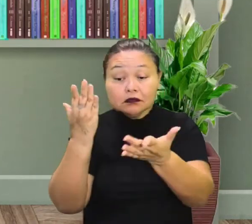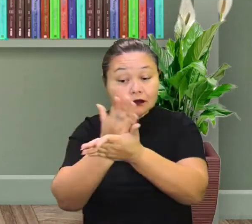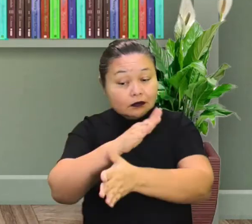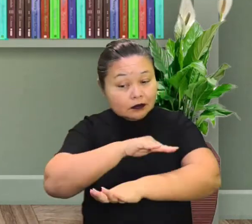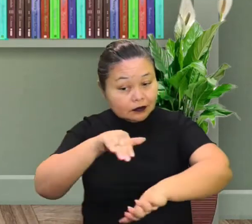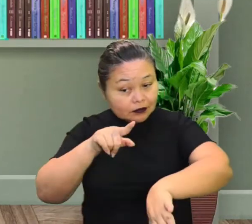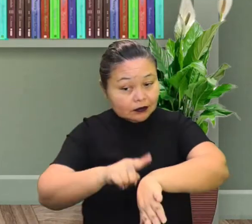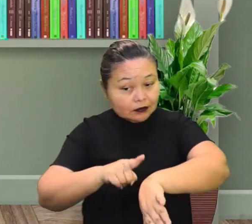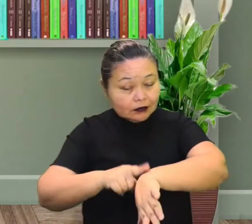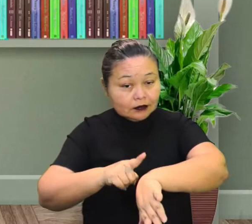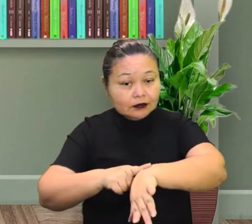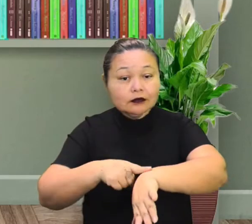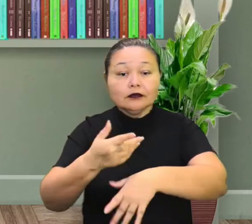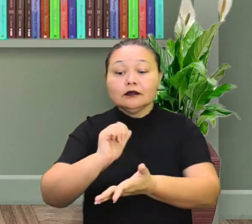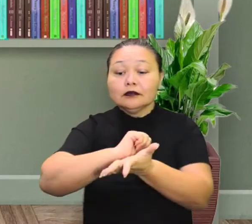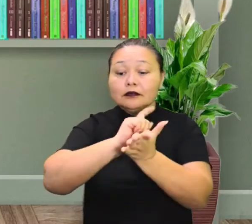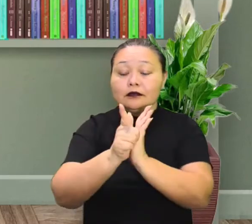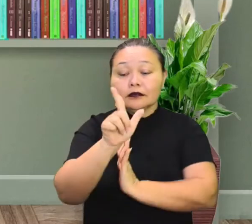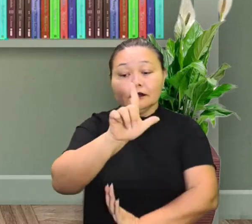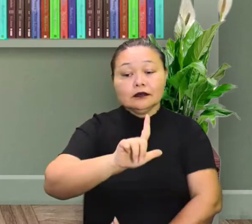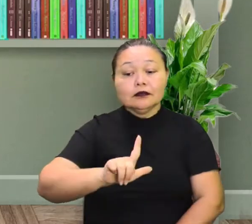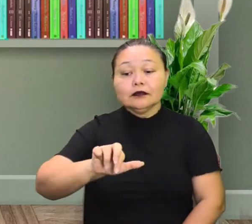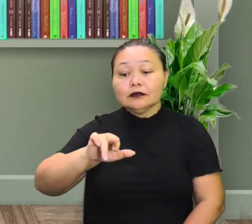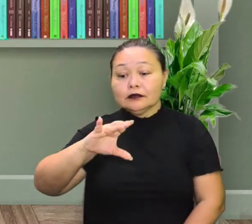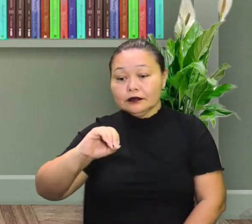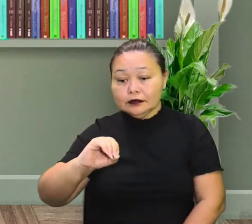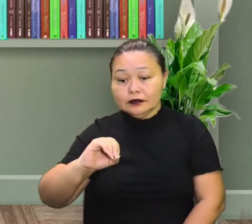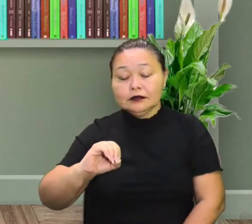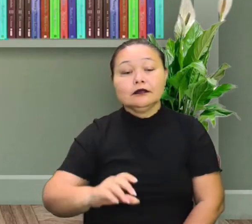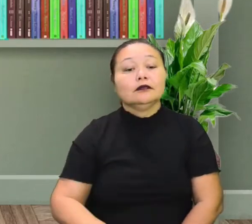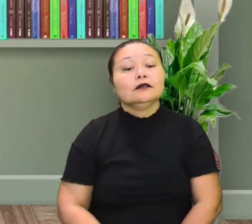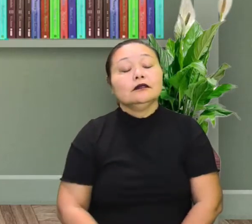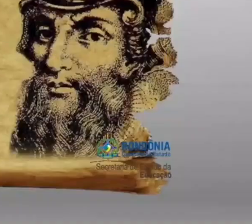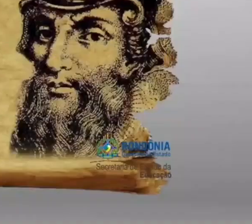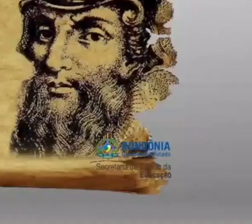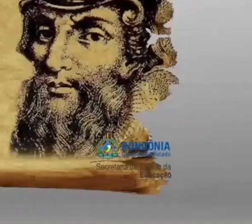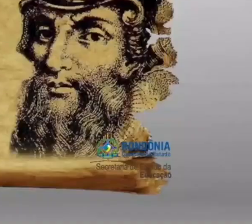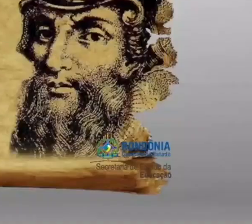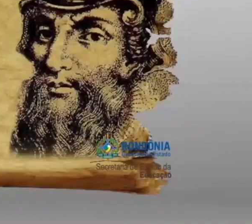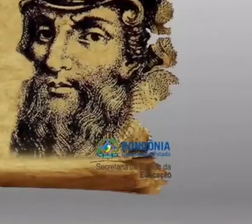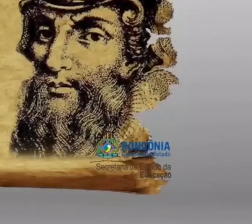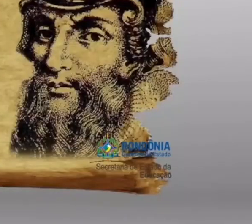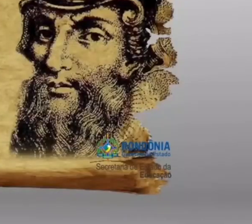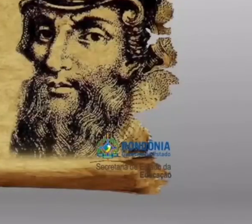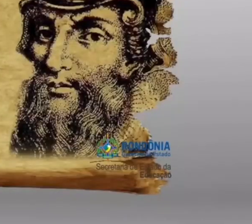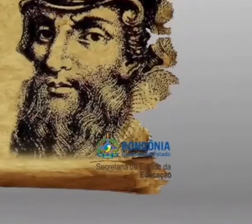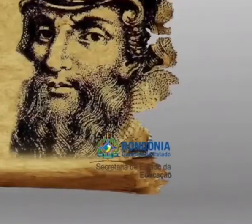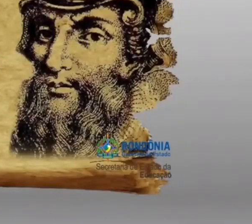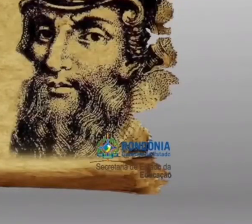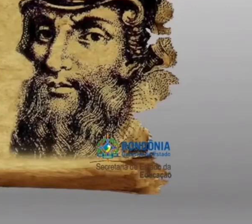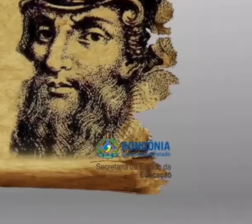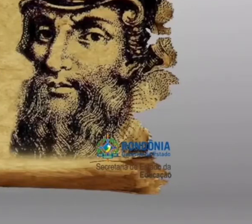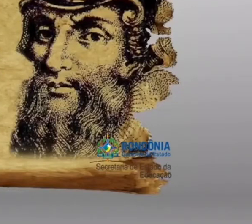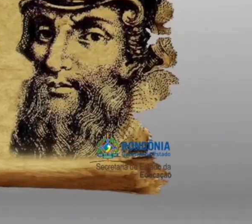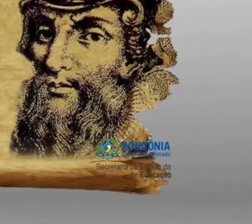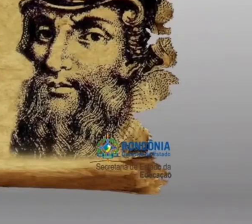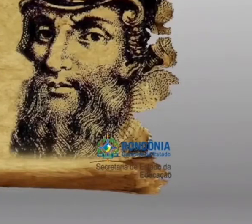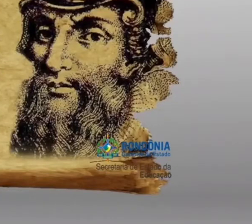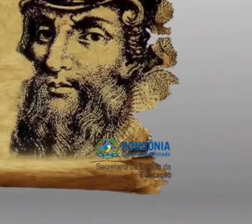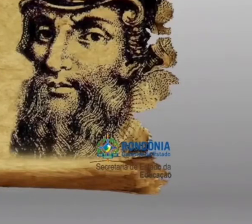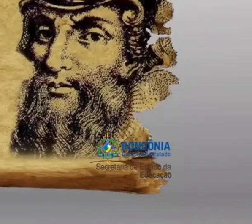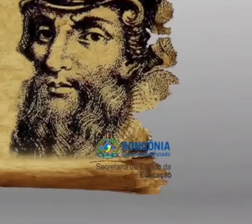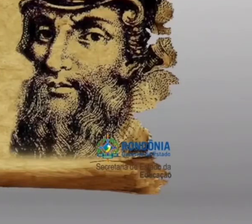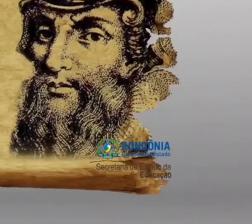as dúvidas agora sobre esse gênero lírico. Vai lá! Ainda que eu falasse a língua dos homens